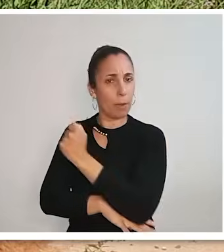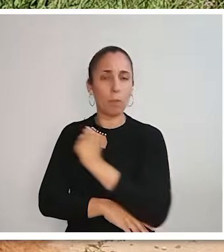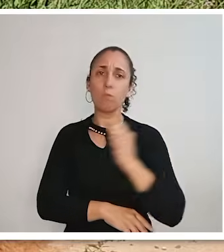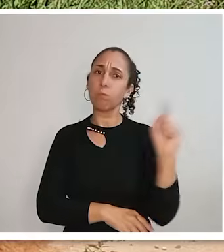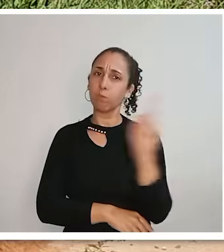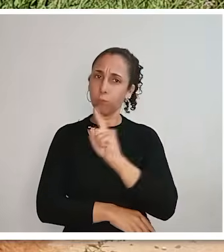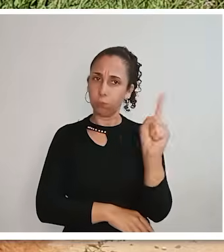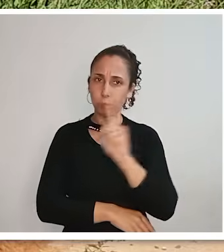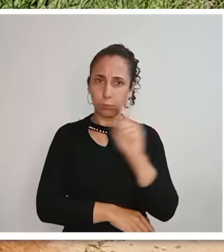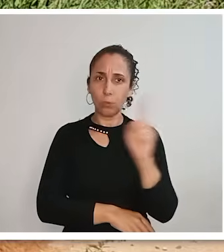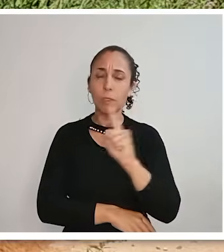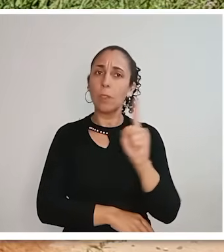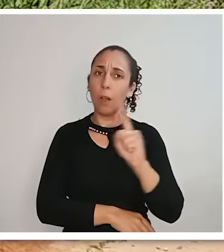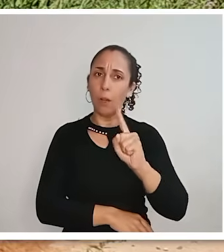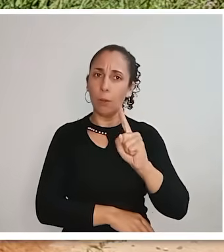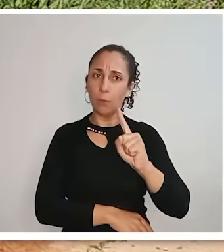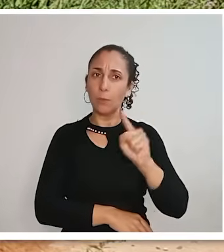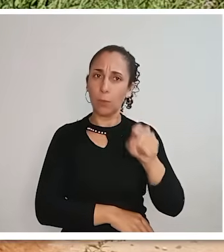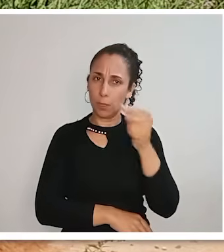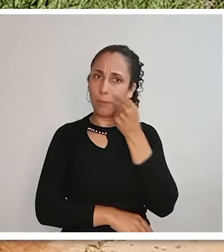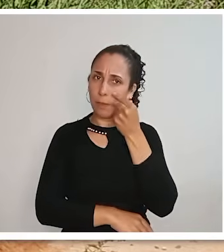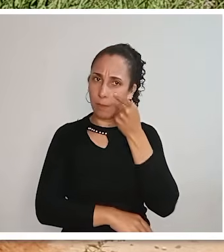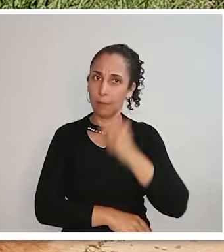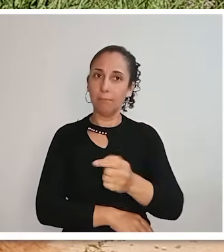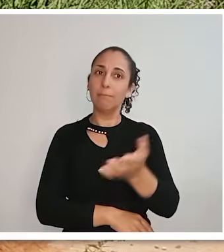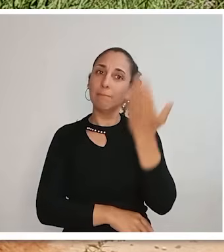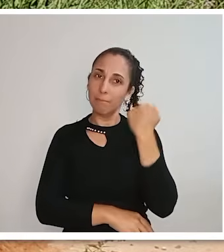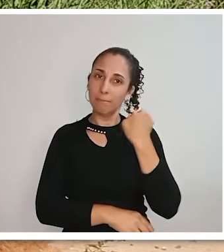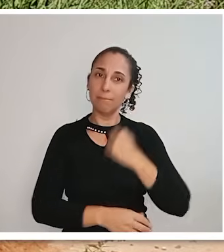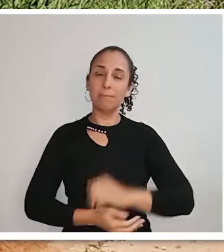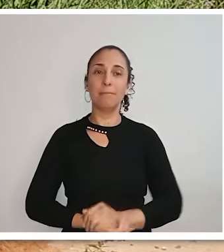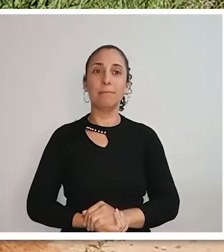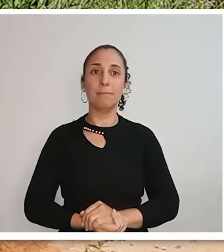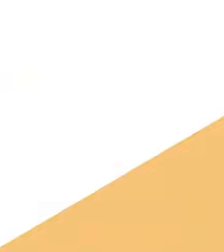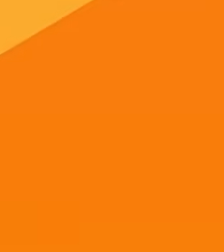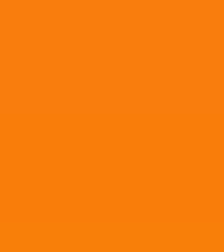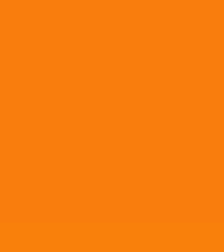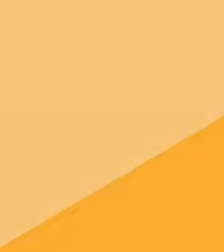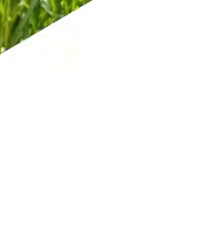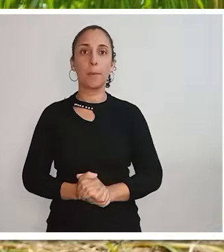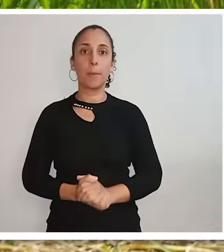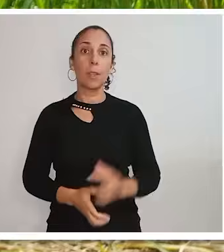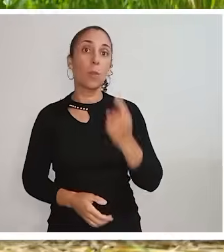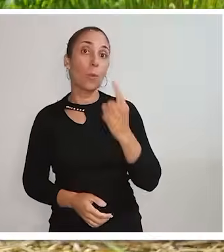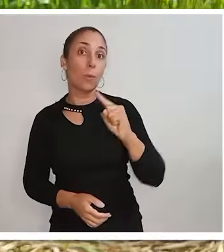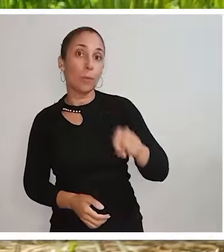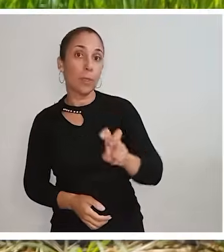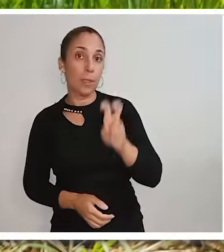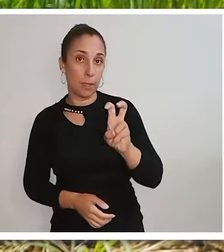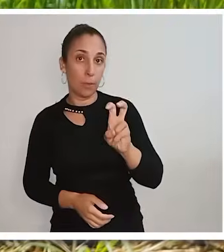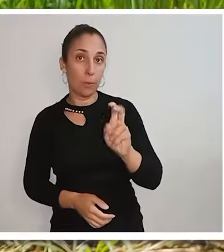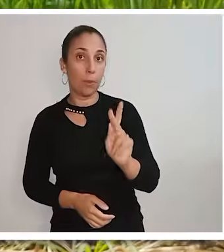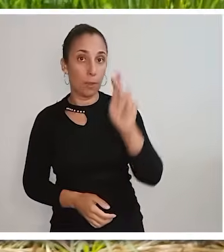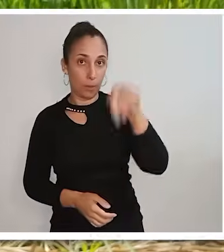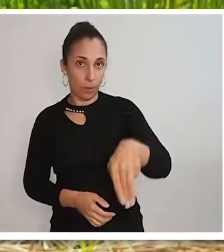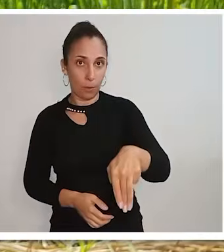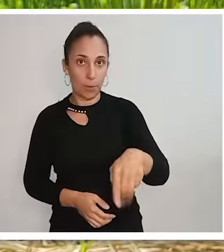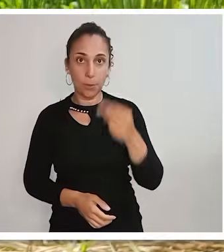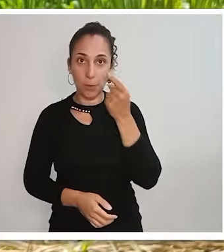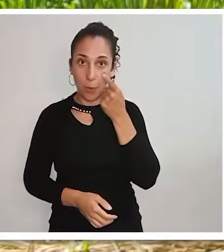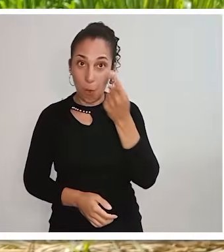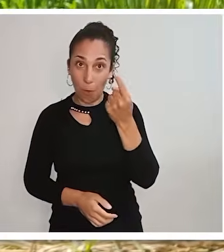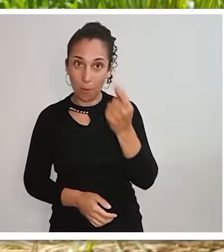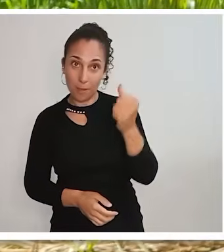vocês vão ver como que é interessante a preocupação com o meio ambiente. Vamos lá! Ó, depois de rodar mais ou menos